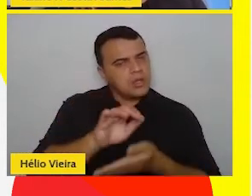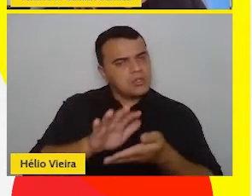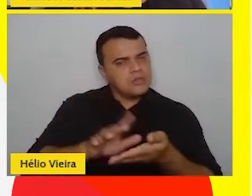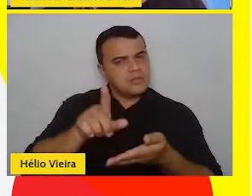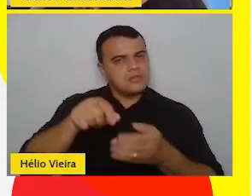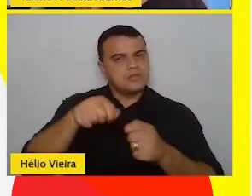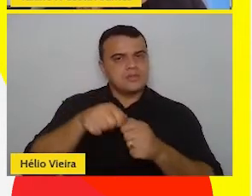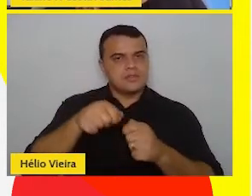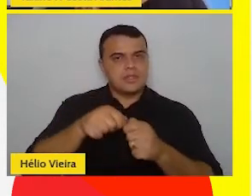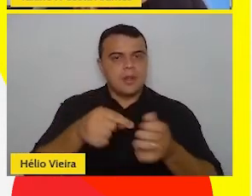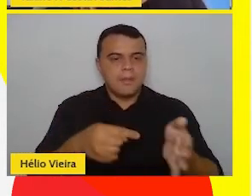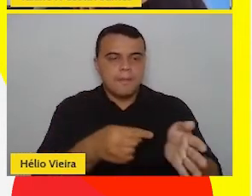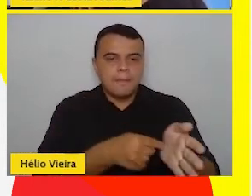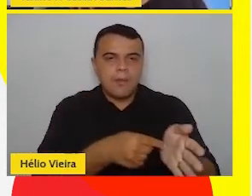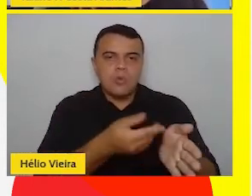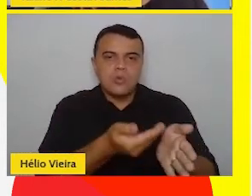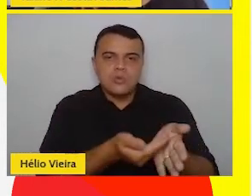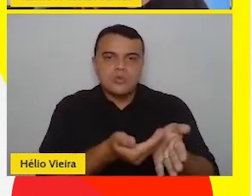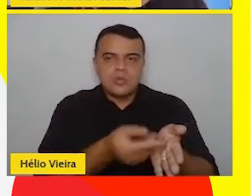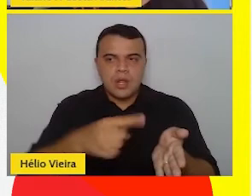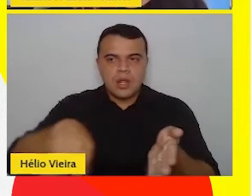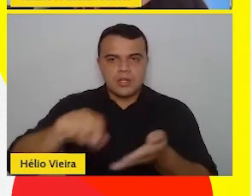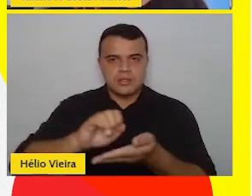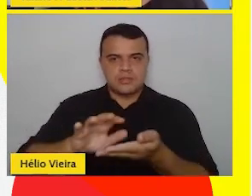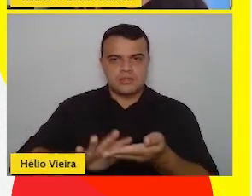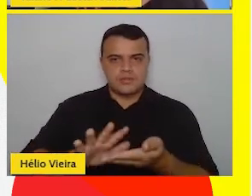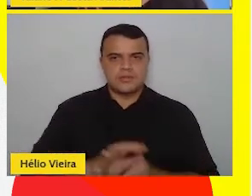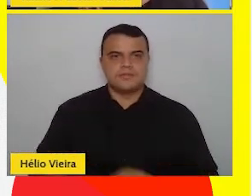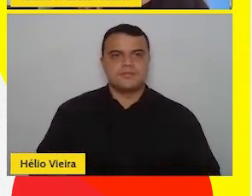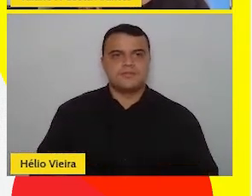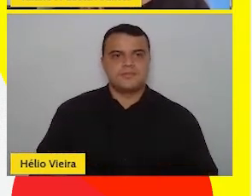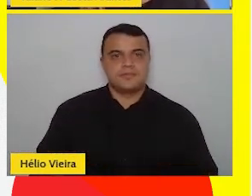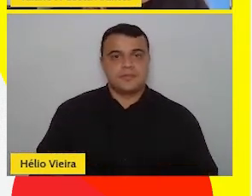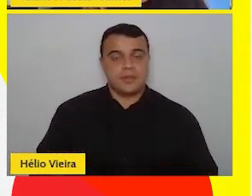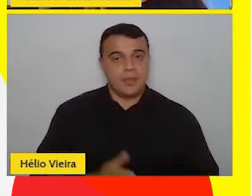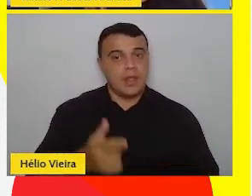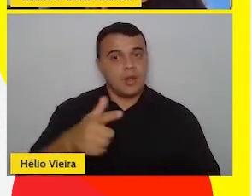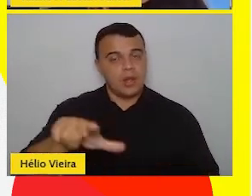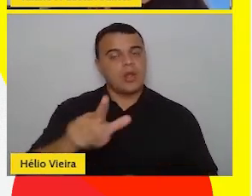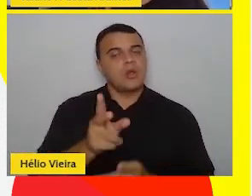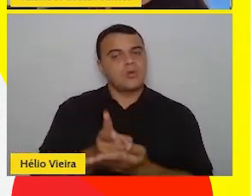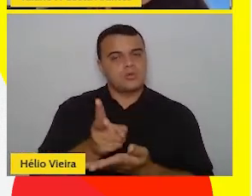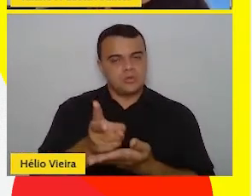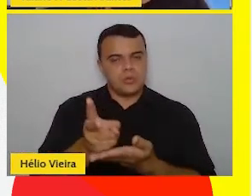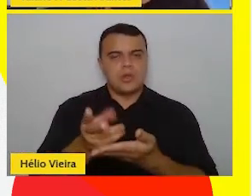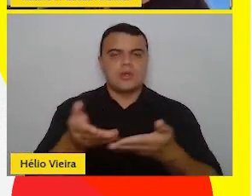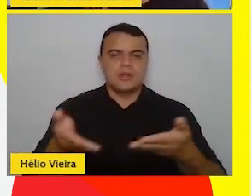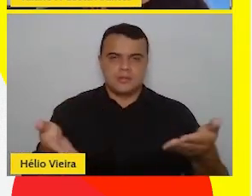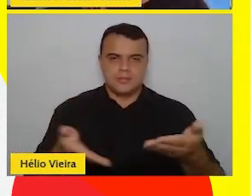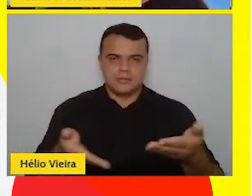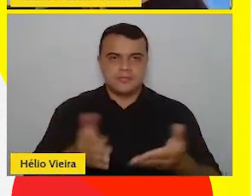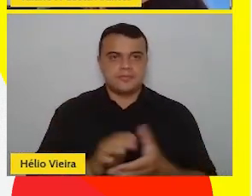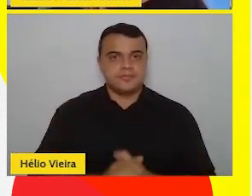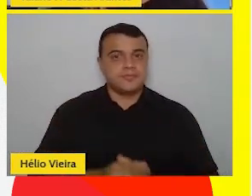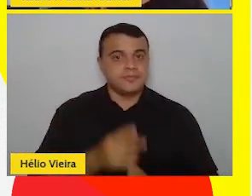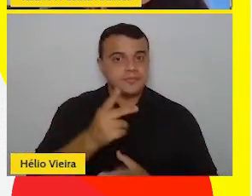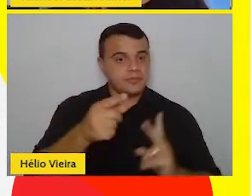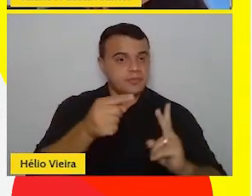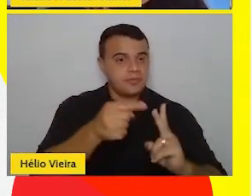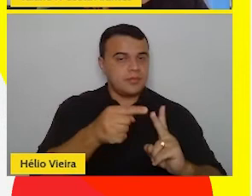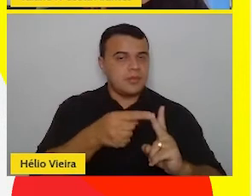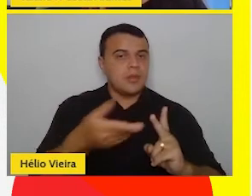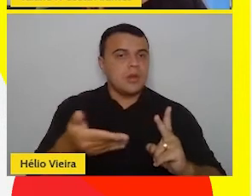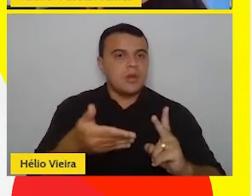o ponto como pixel. Dando continuidade, a gente vai falar um pouquinho